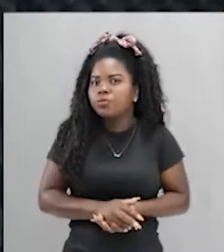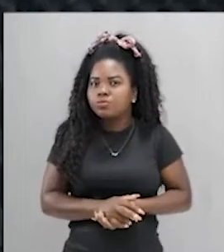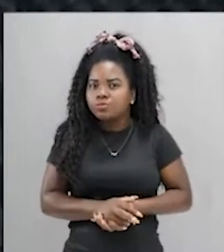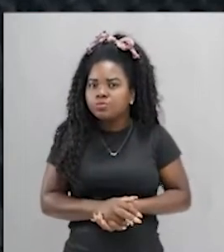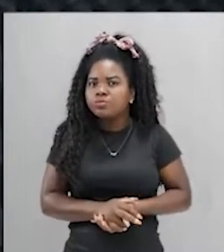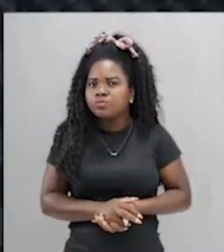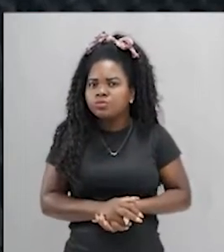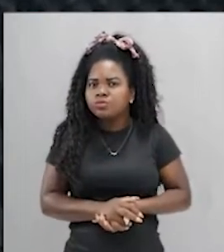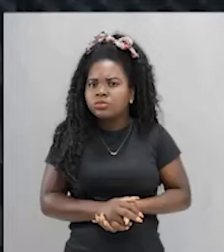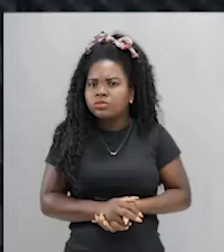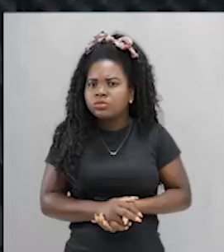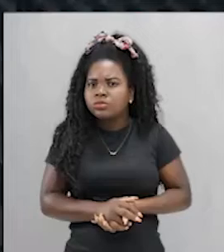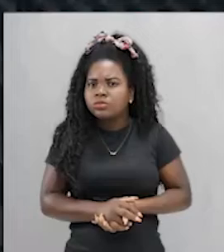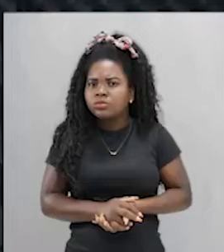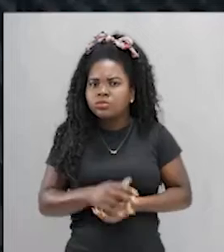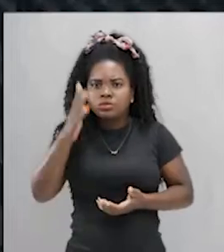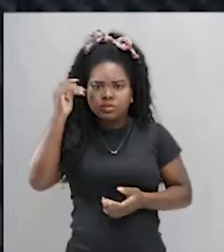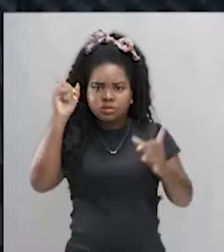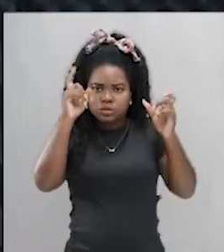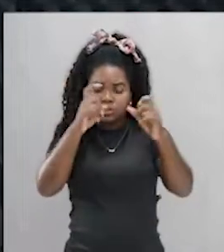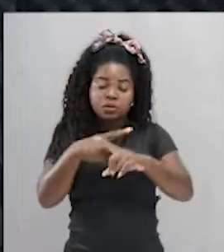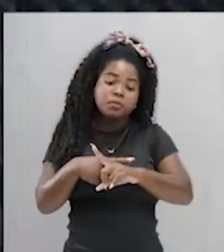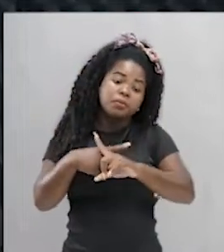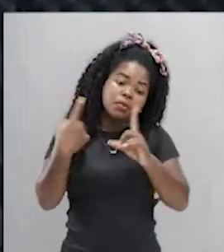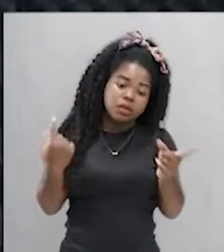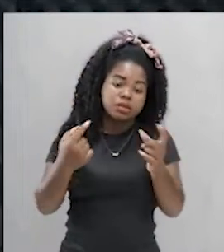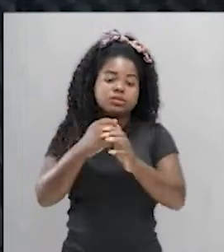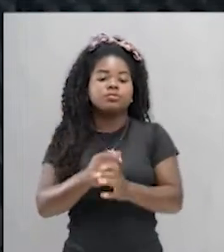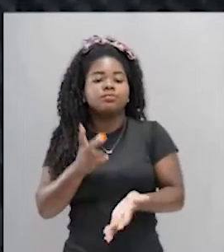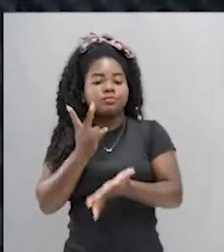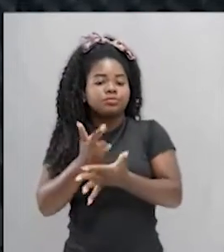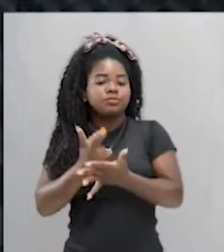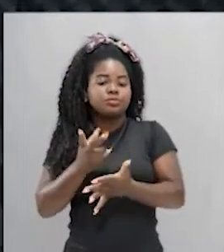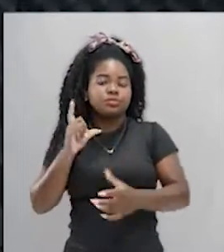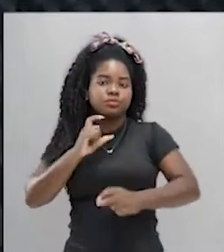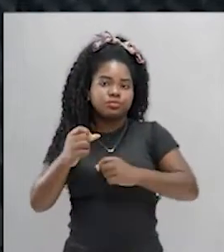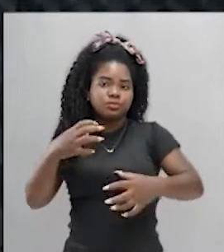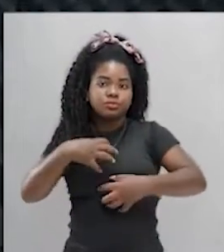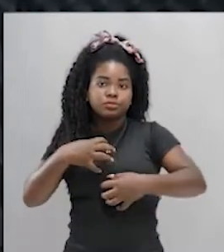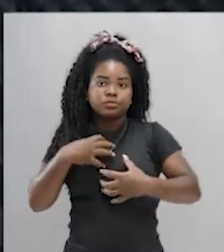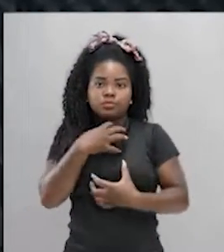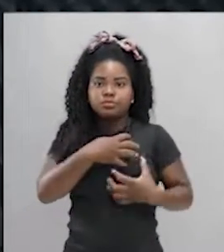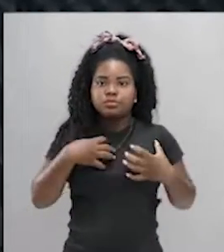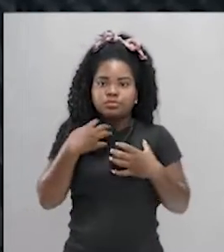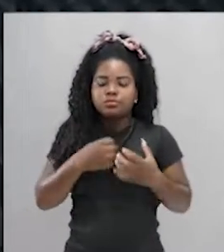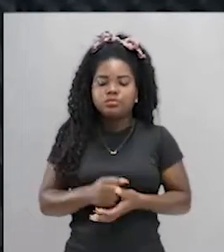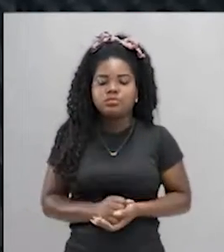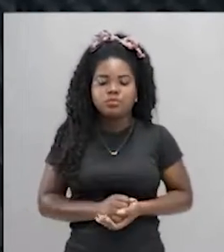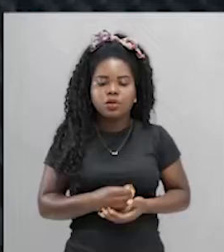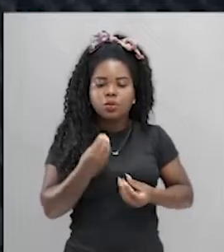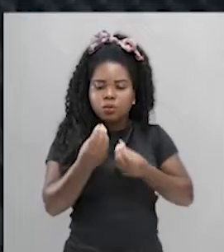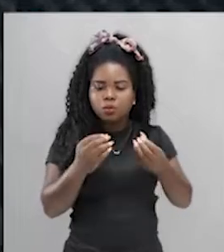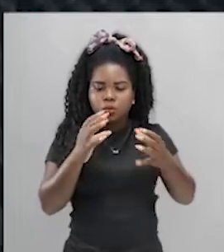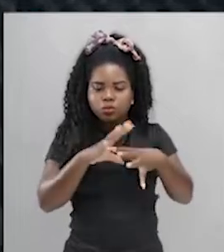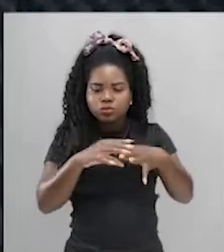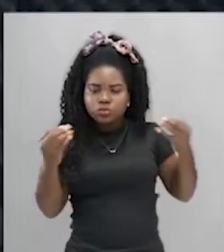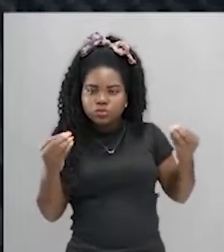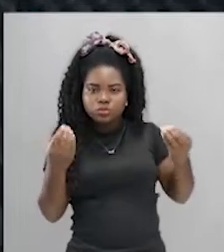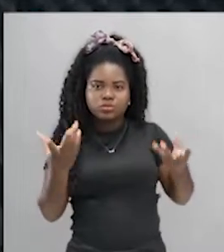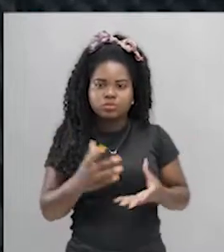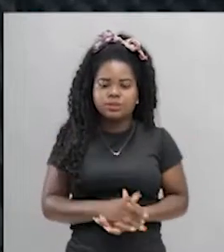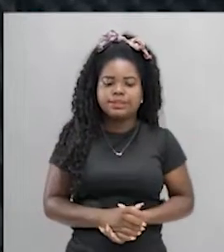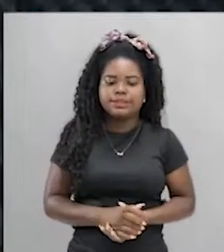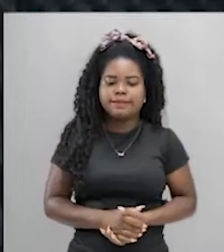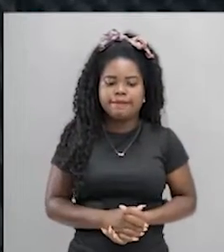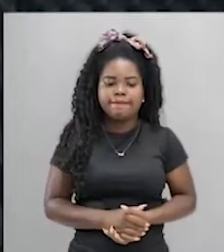isso de pensar, mas só que a gente faz isso constantemente. A gente só não tem a noção de que a gente faz isso. Então ele diz o seguinte: